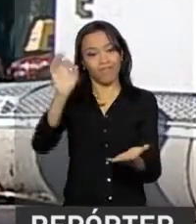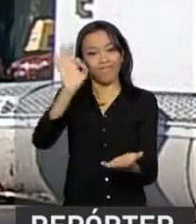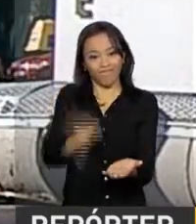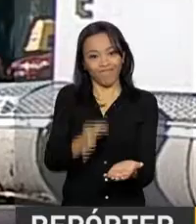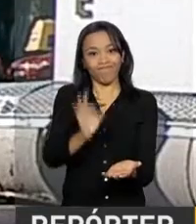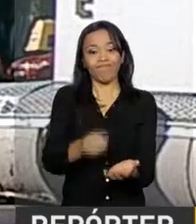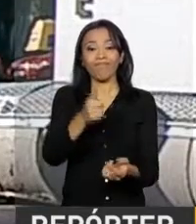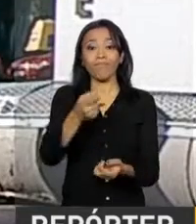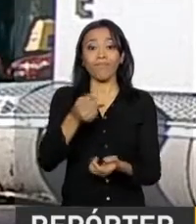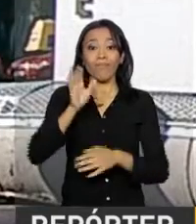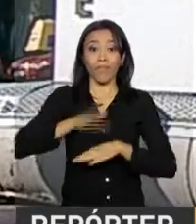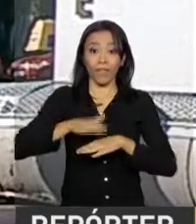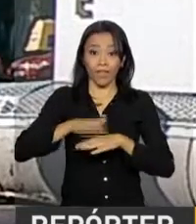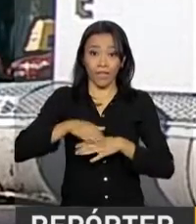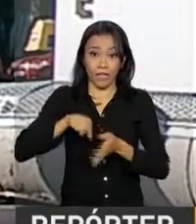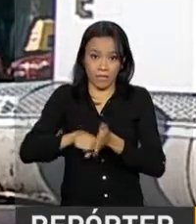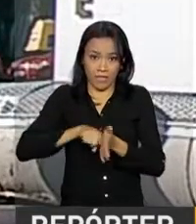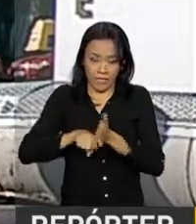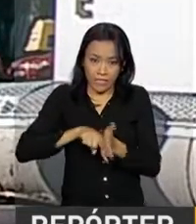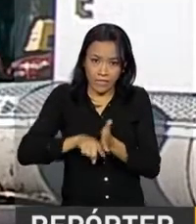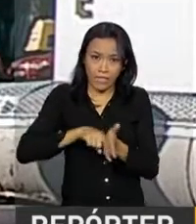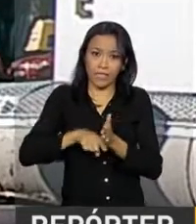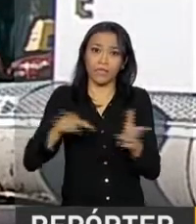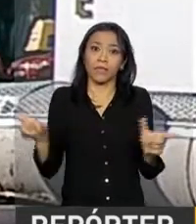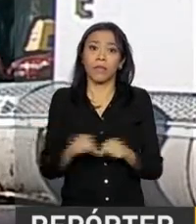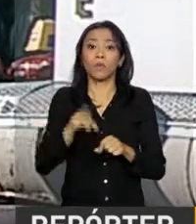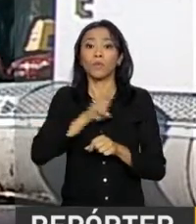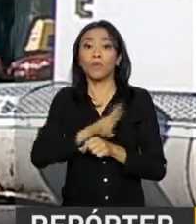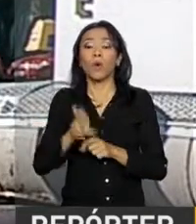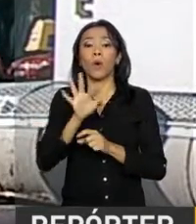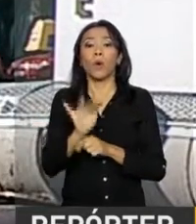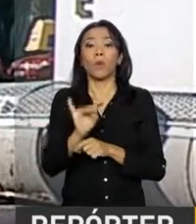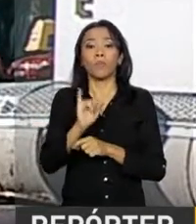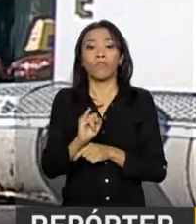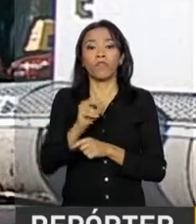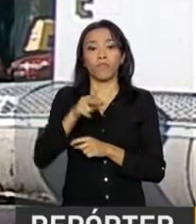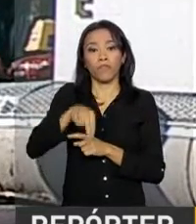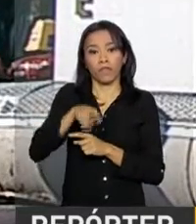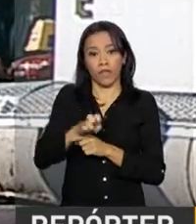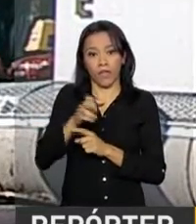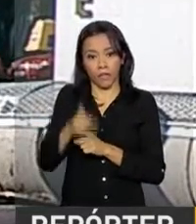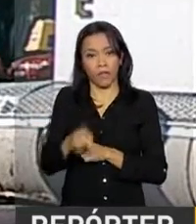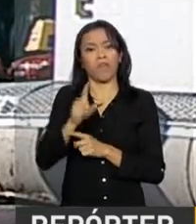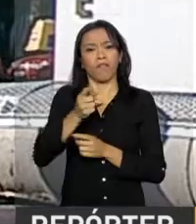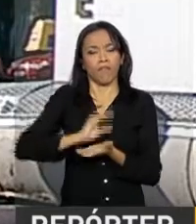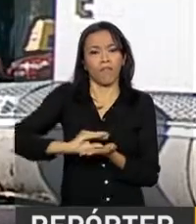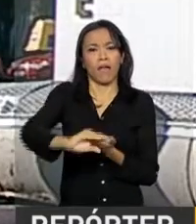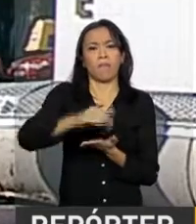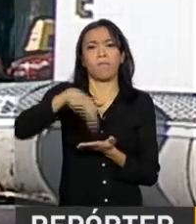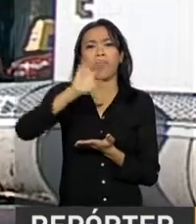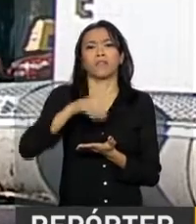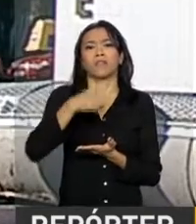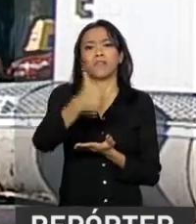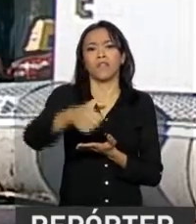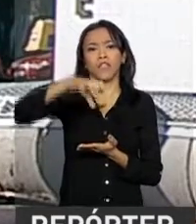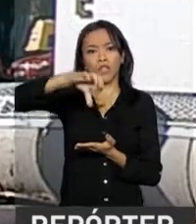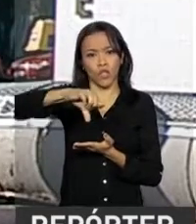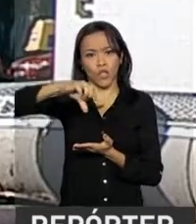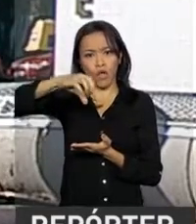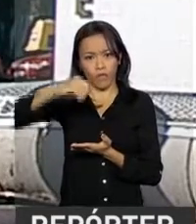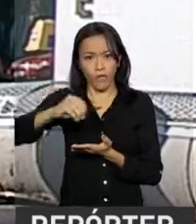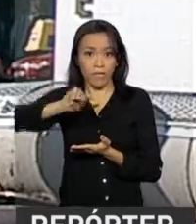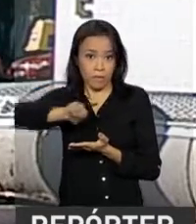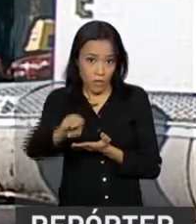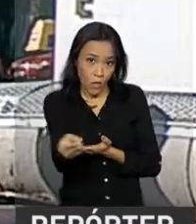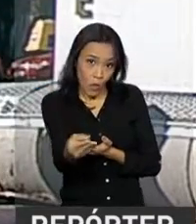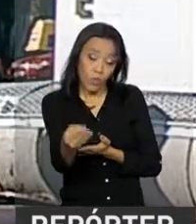A financiadora de estudos e projetos, FINEP, vai destinar mais de 190 milhões de reais para 21